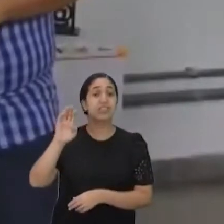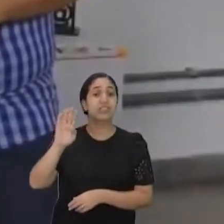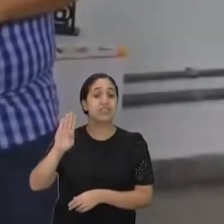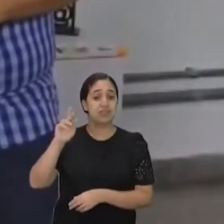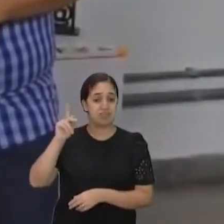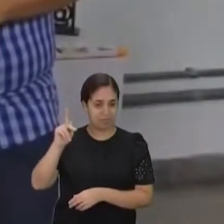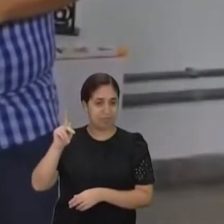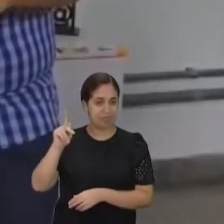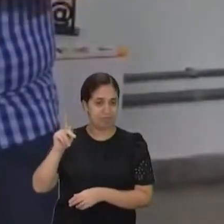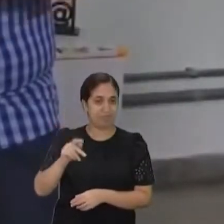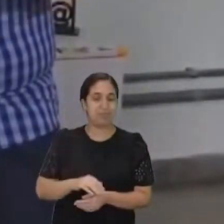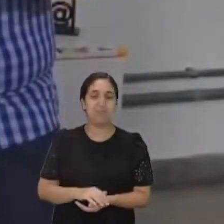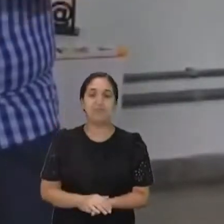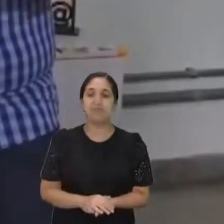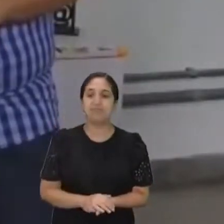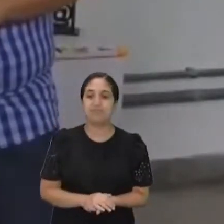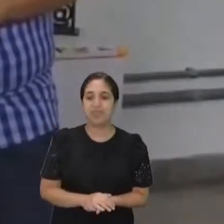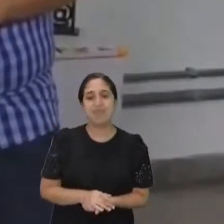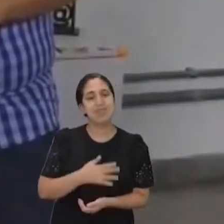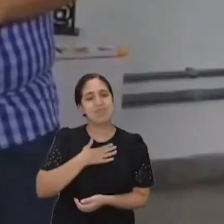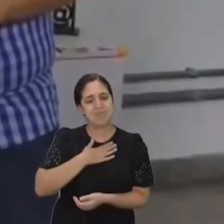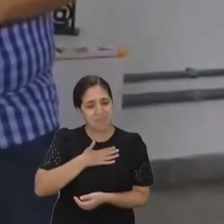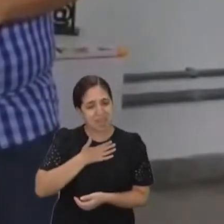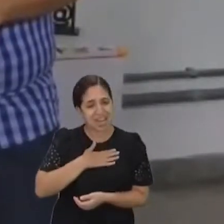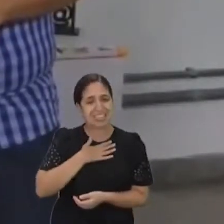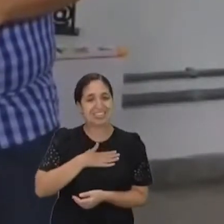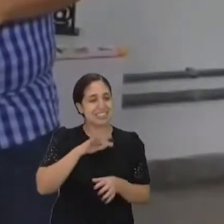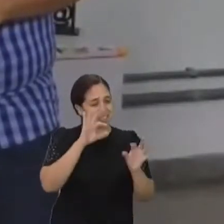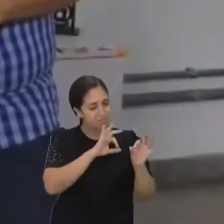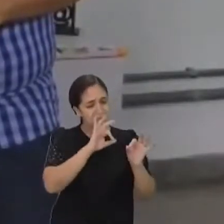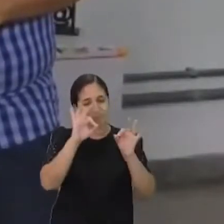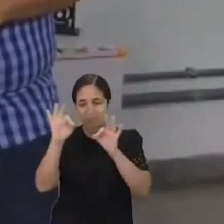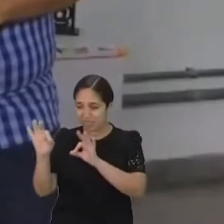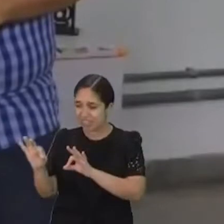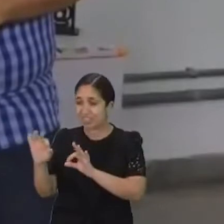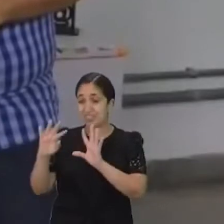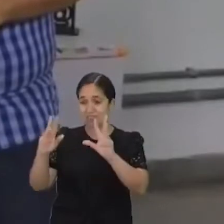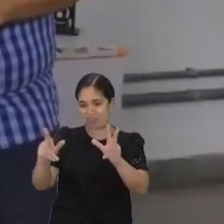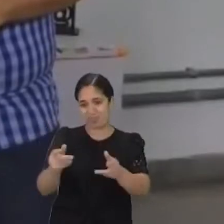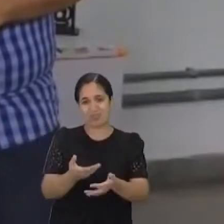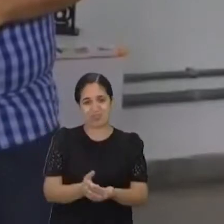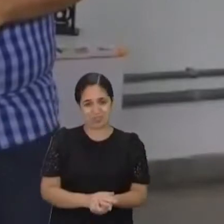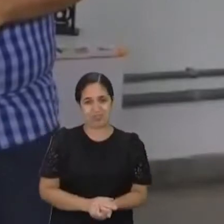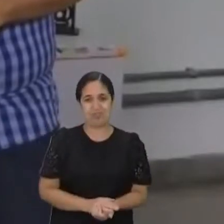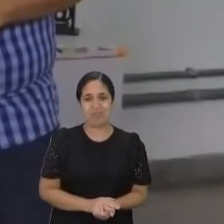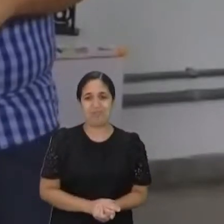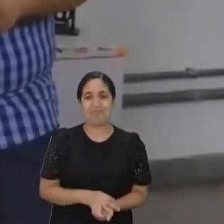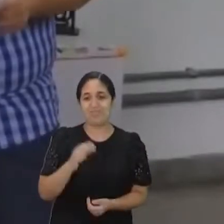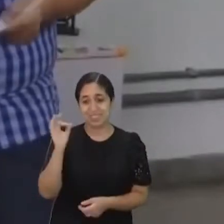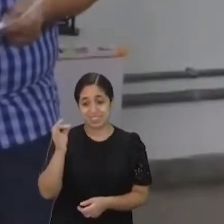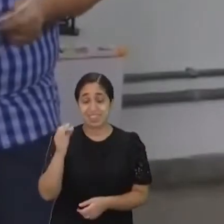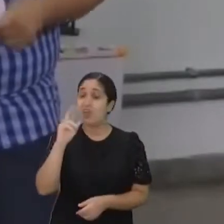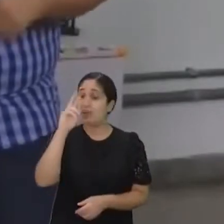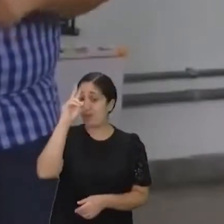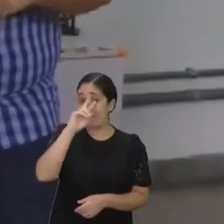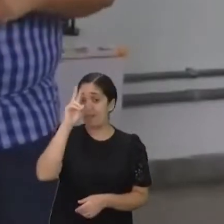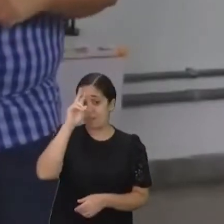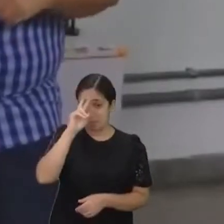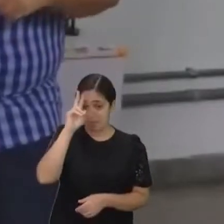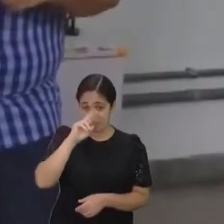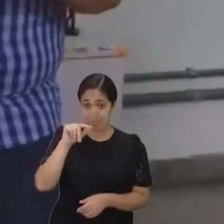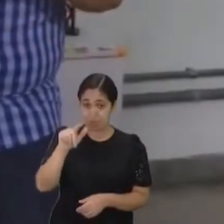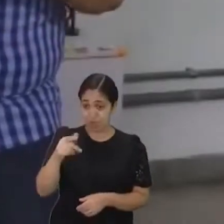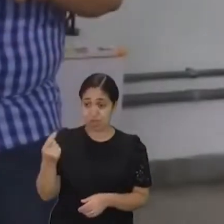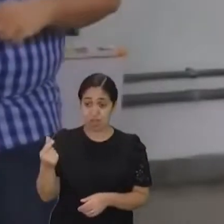nossa hashtag CIEB. Vai ser um prazer a gente estar acompanhando as atividades de vocês, tá certo? Lembrando que a